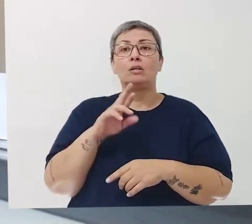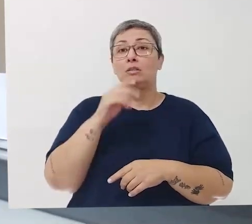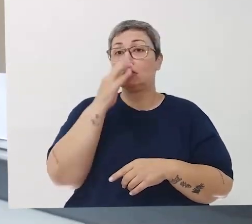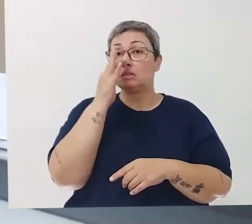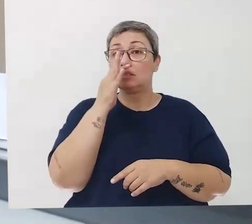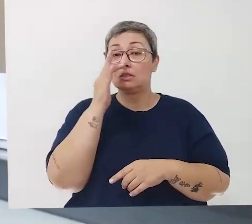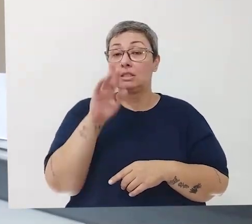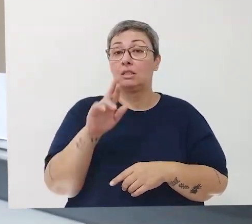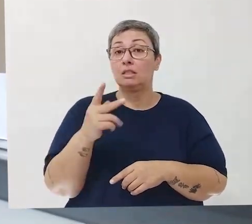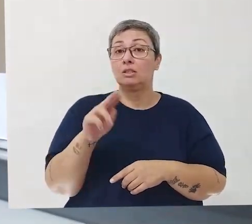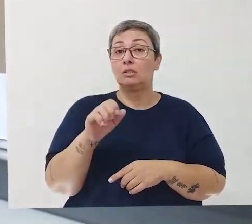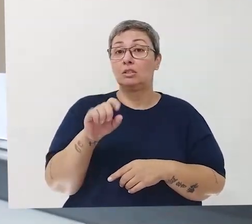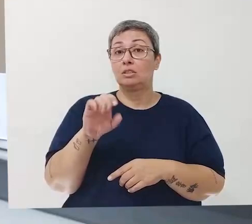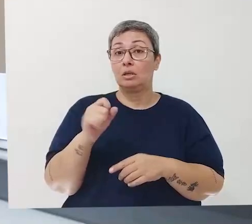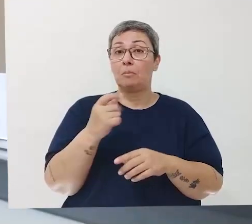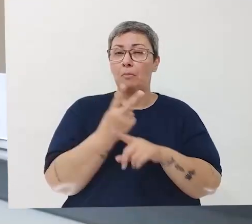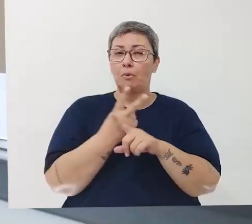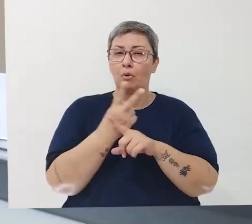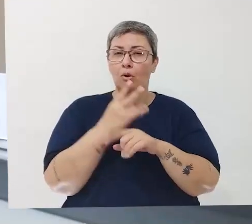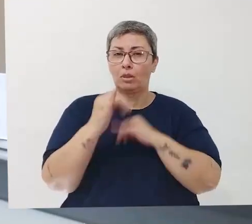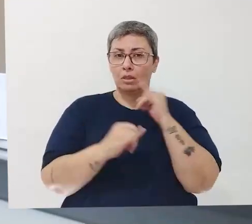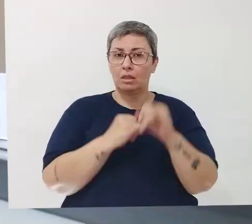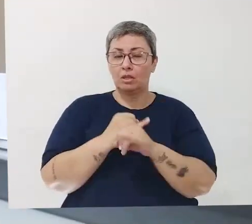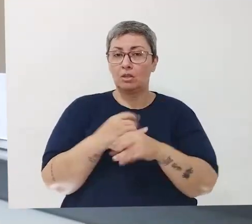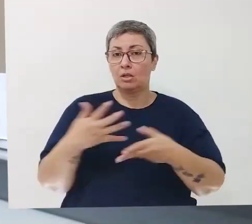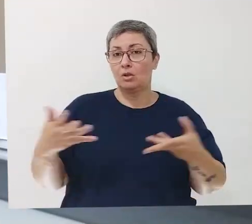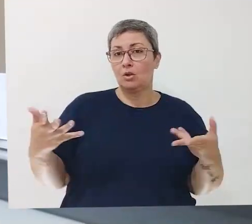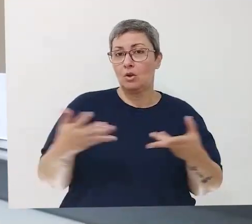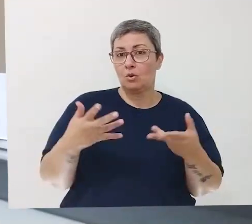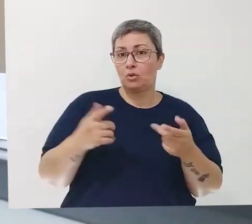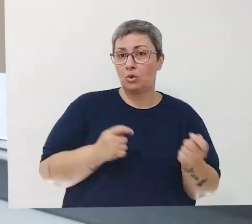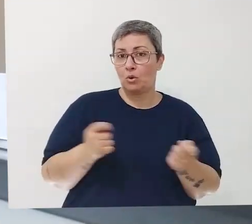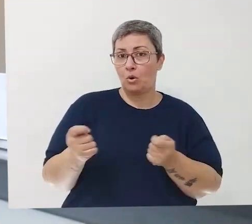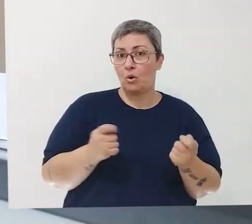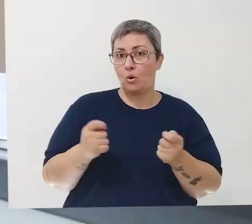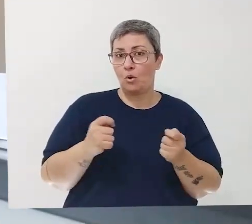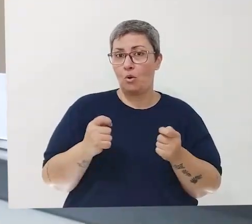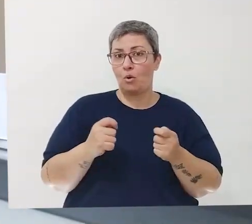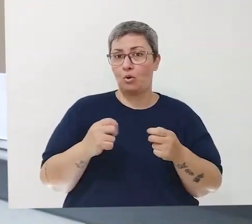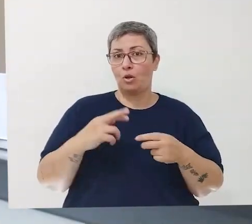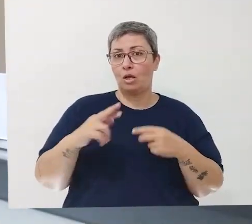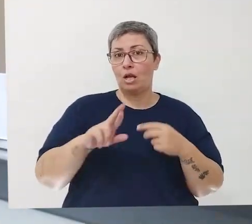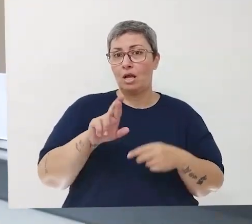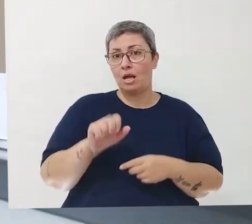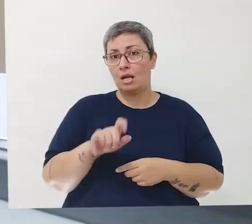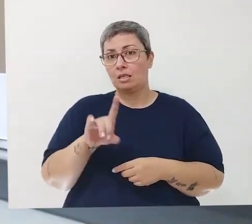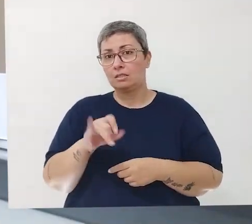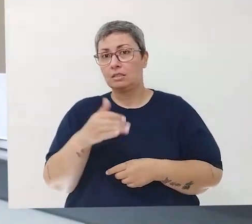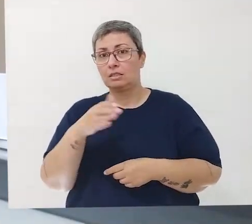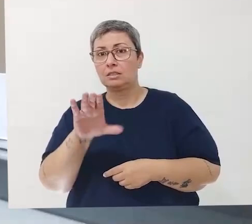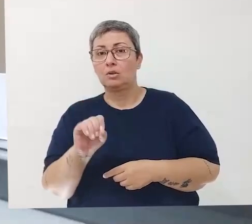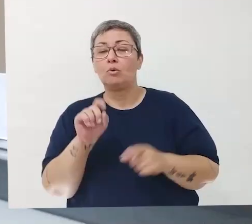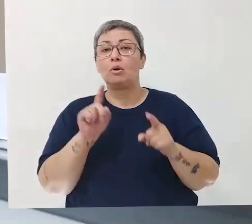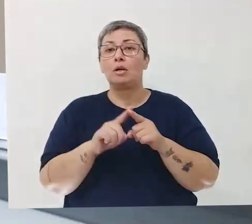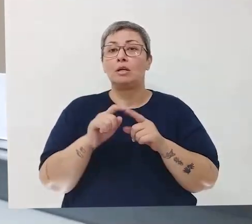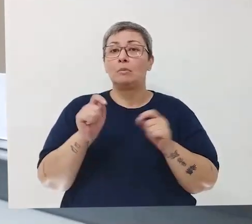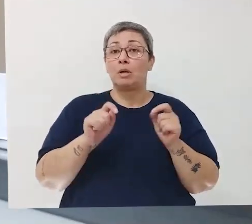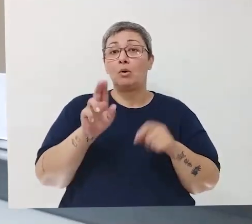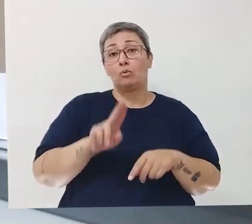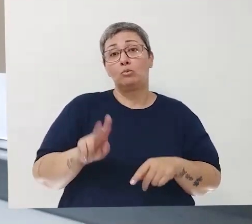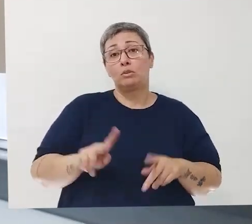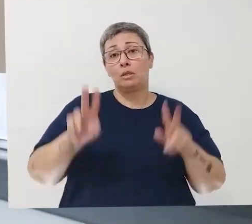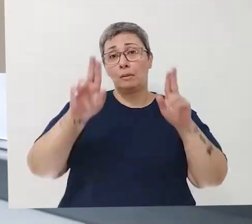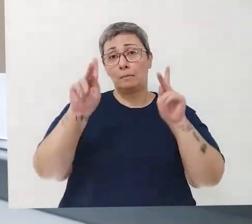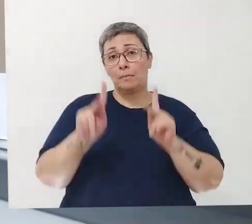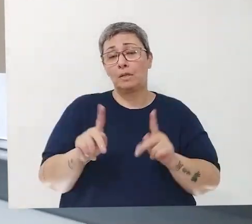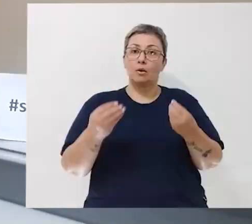Secos e Molhados. Procura na internet. Bom, hoje o controle da radiação também está sendo usada para fins pacíficos,